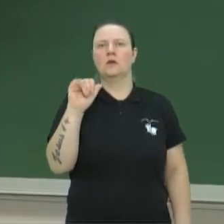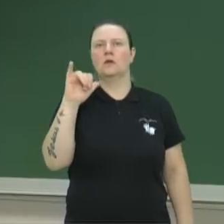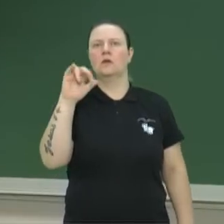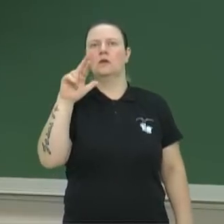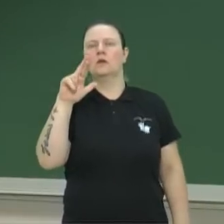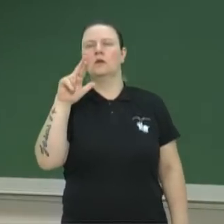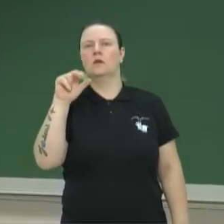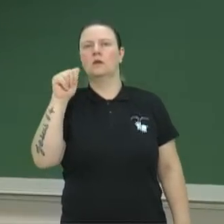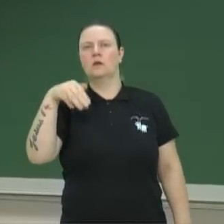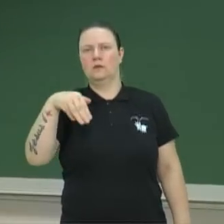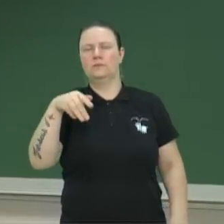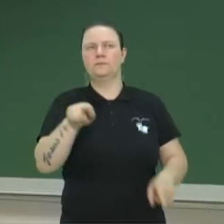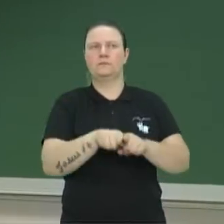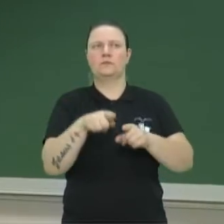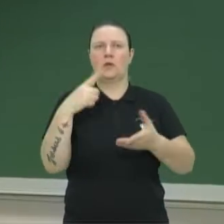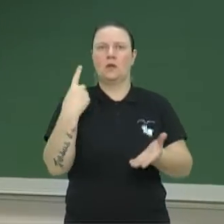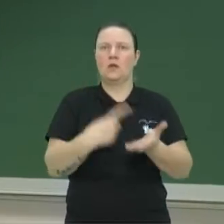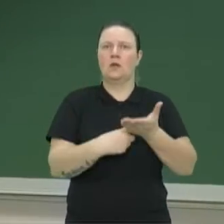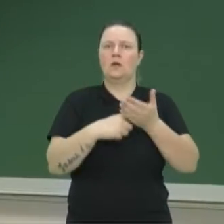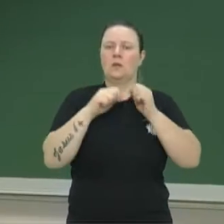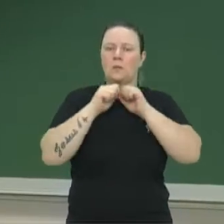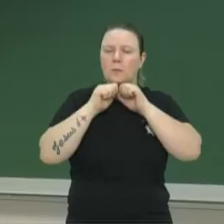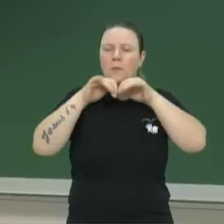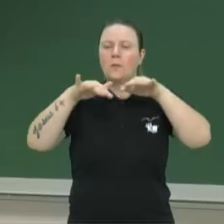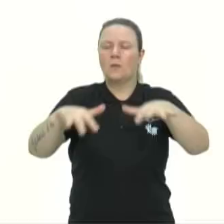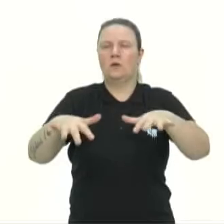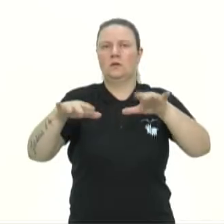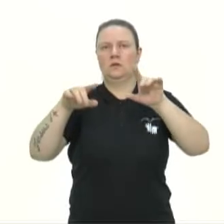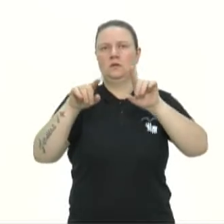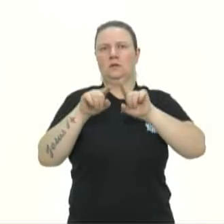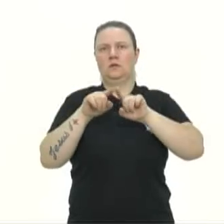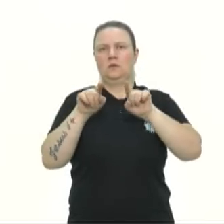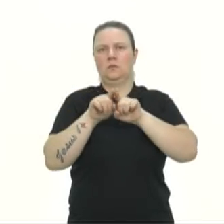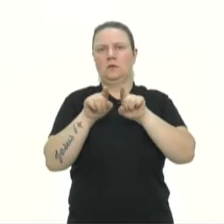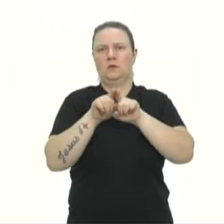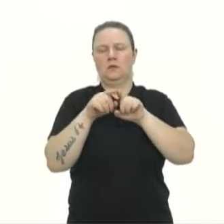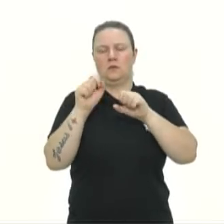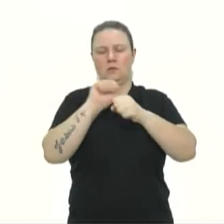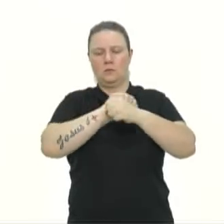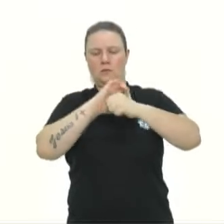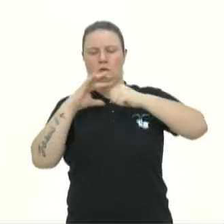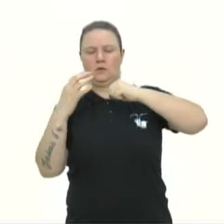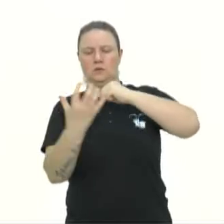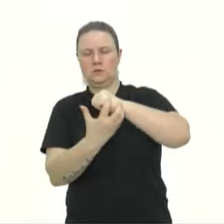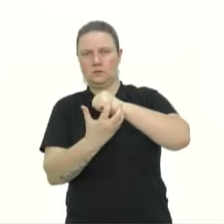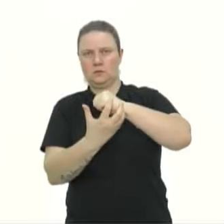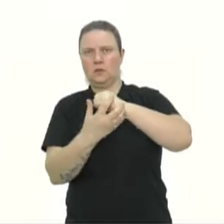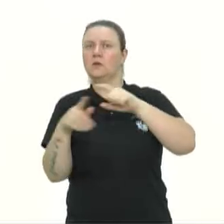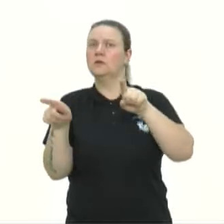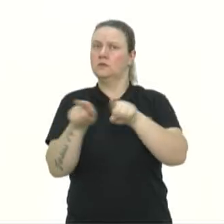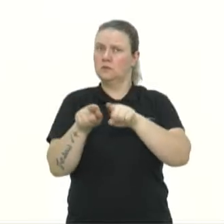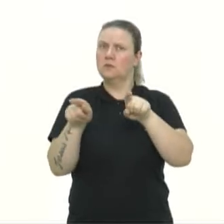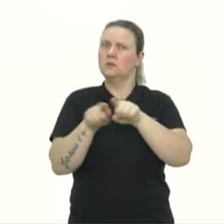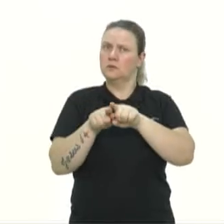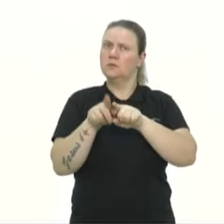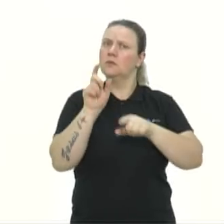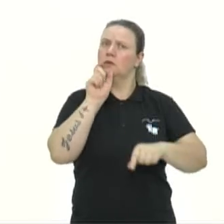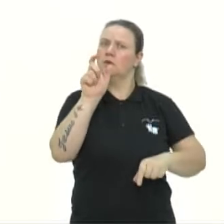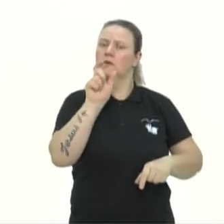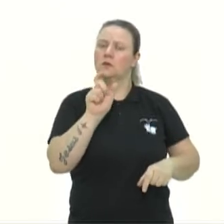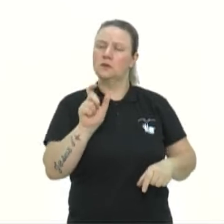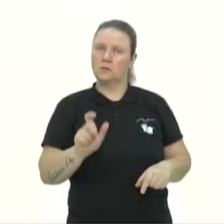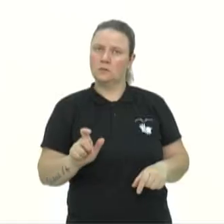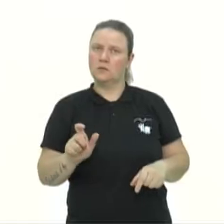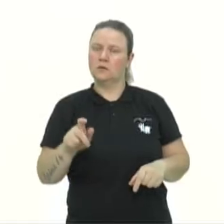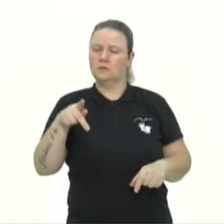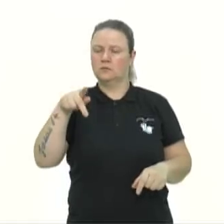que campanha e pandemia, elas não são acentuadas, mas elas também são paroxítonas, certo?